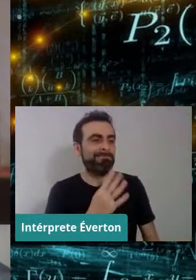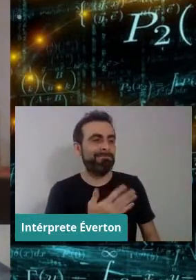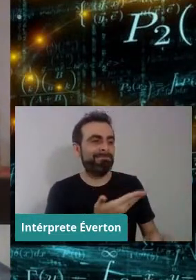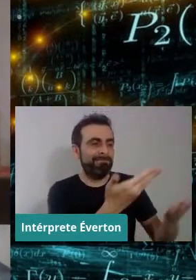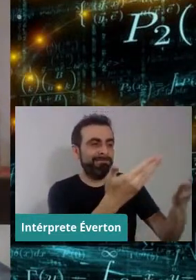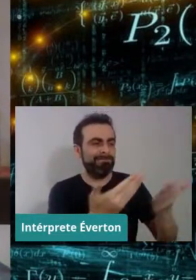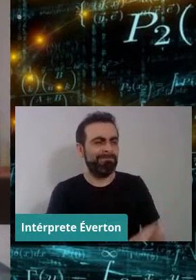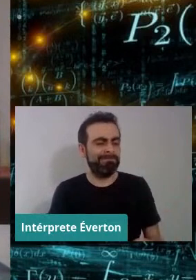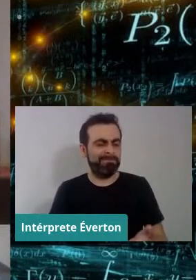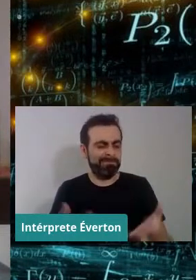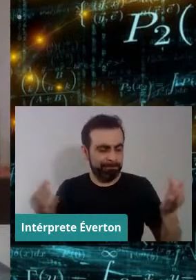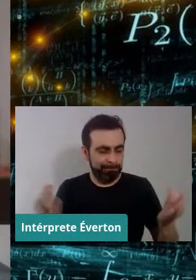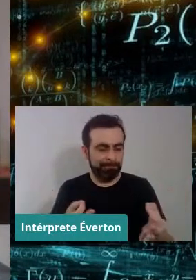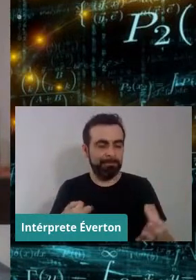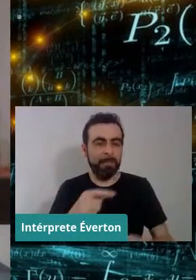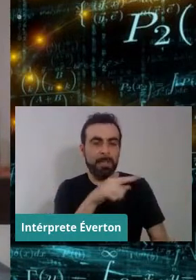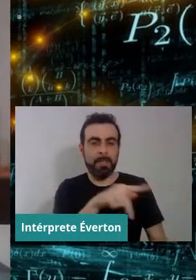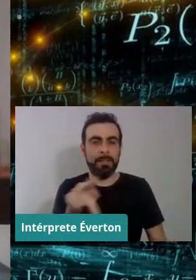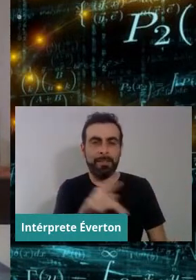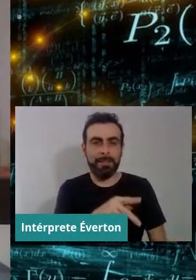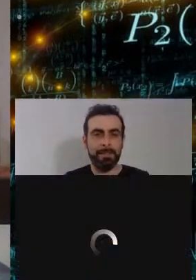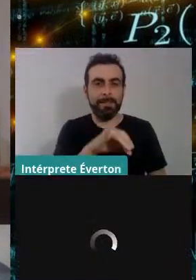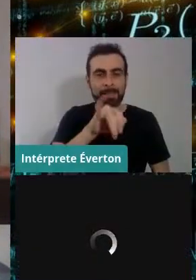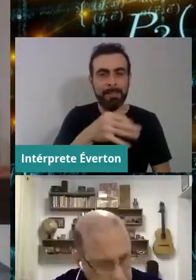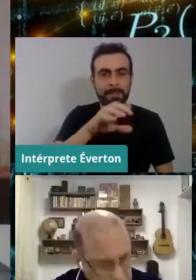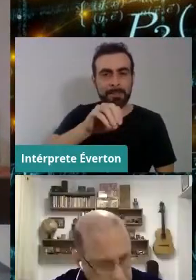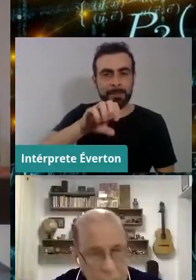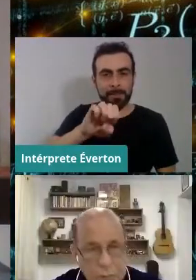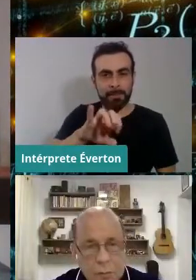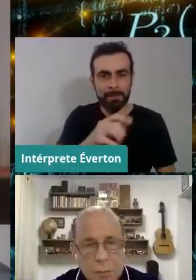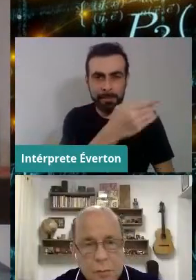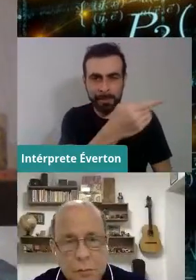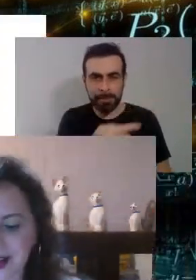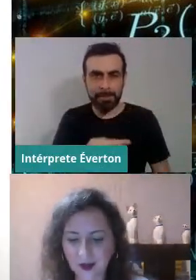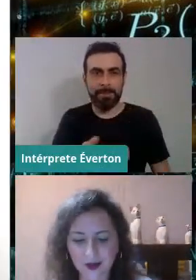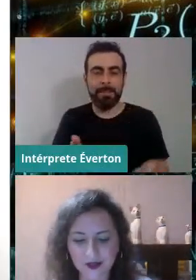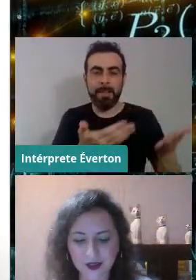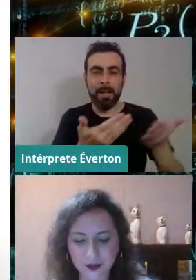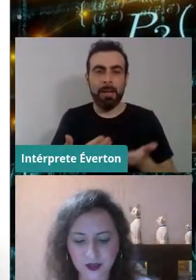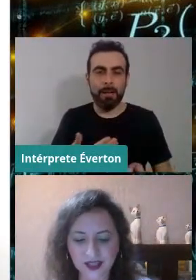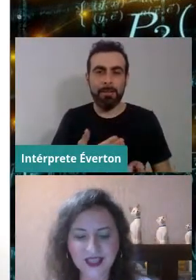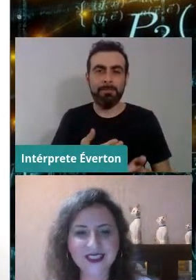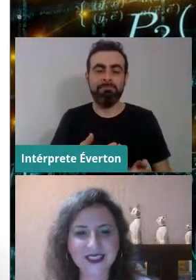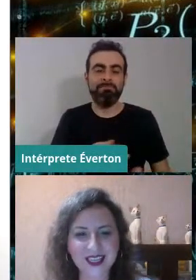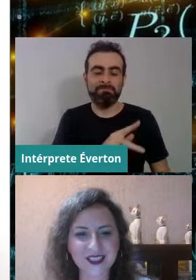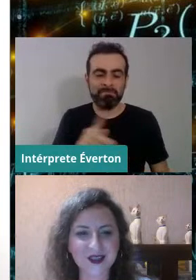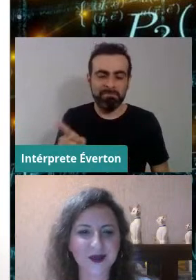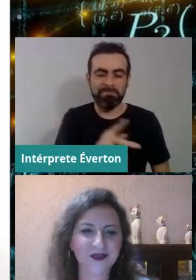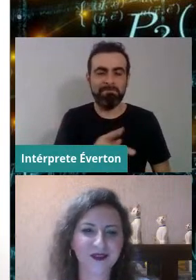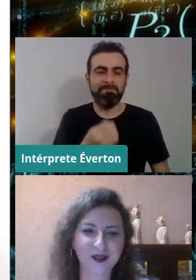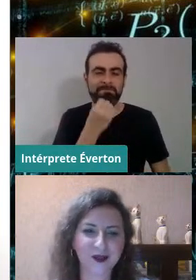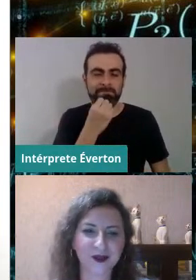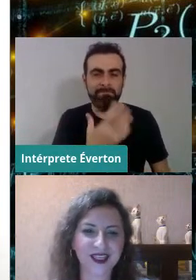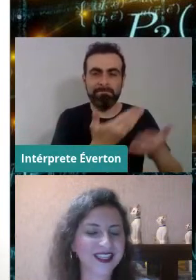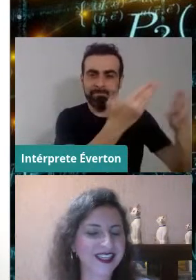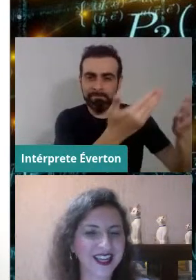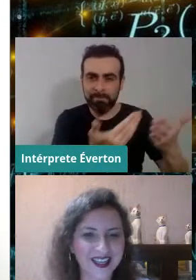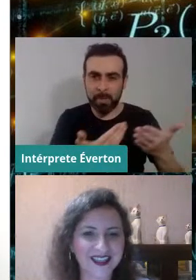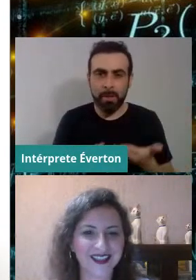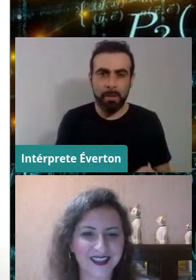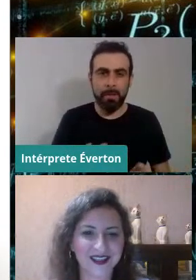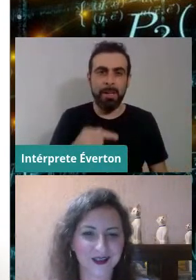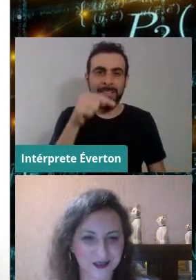nosso ex-professor José Carlos Gomes de Oliveira. Professor, seja bem-vindo e